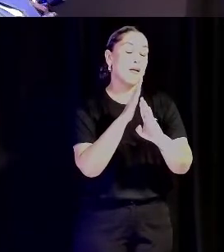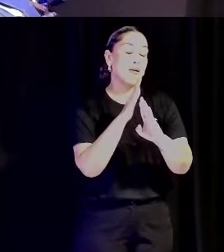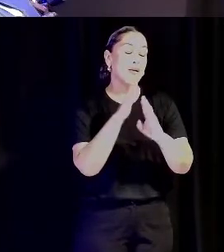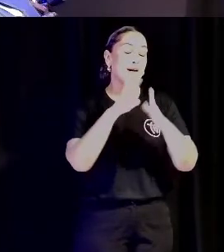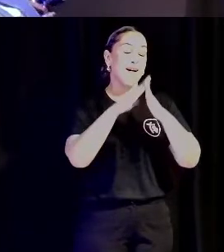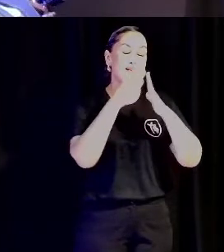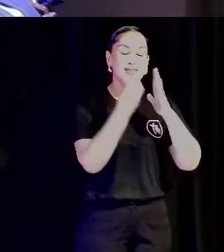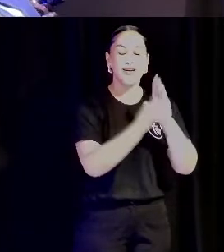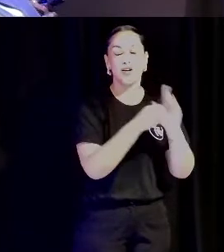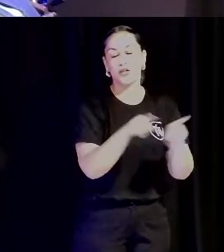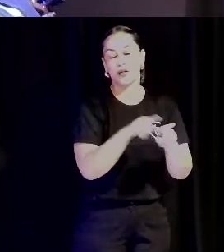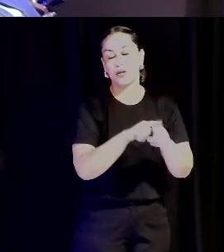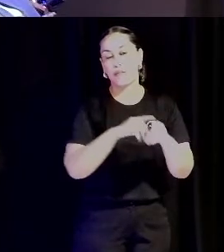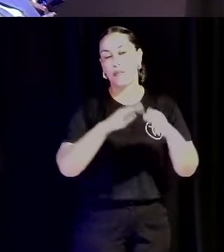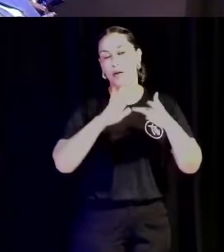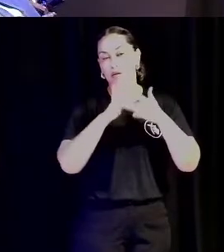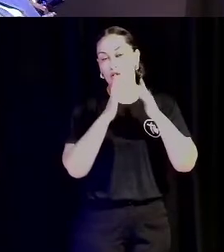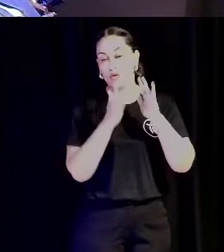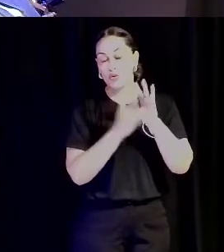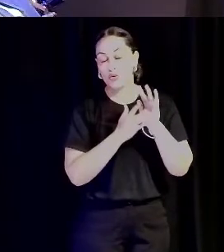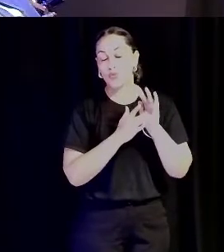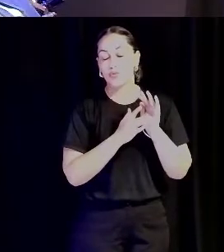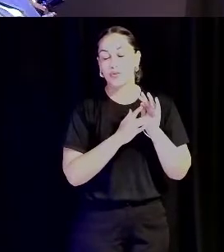não foi